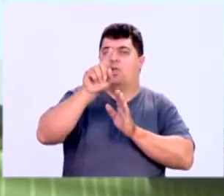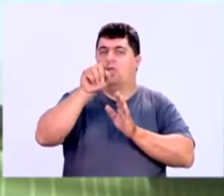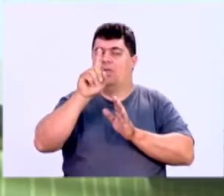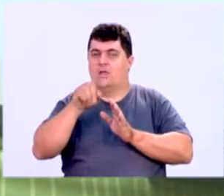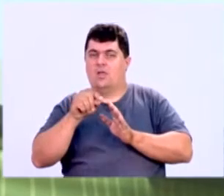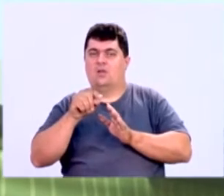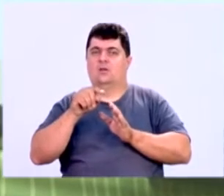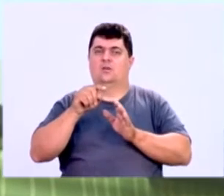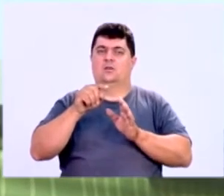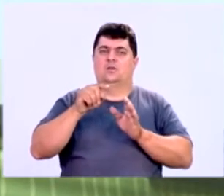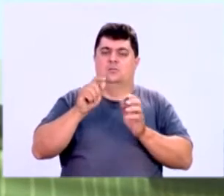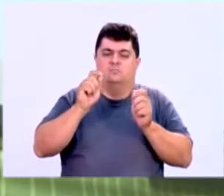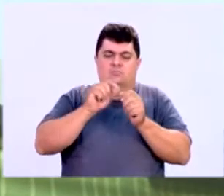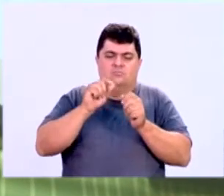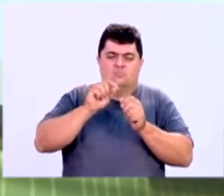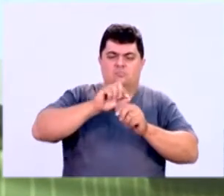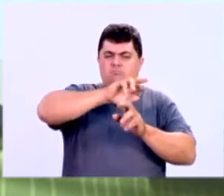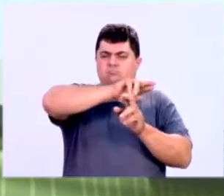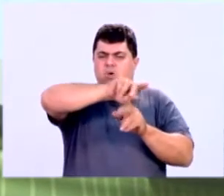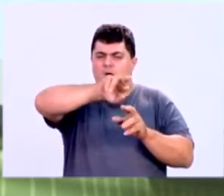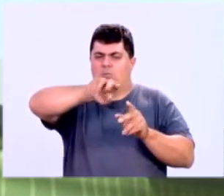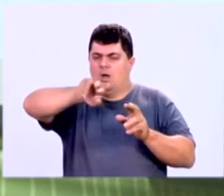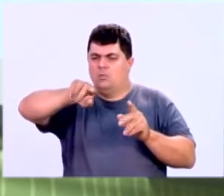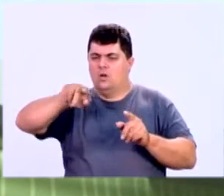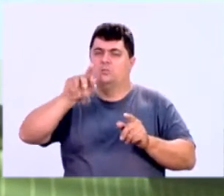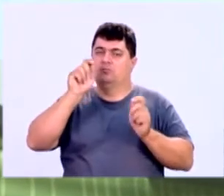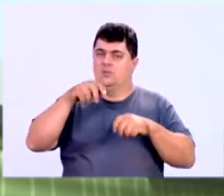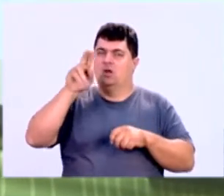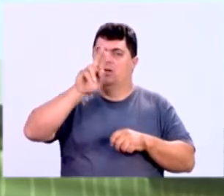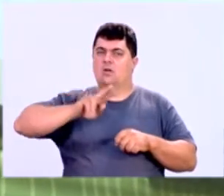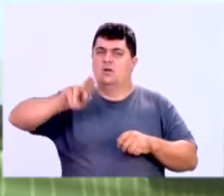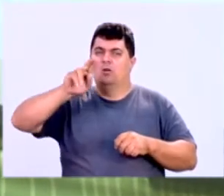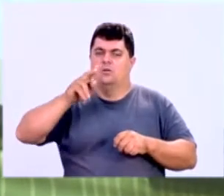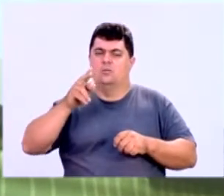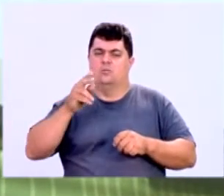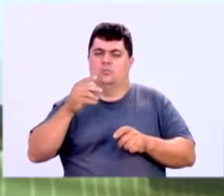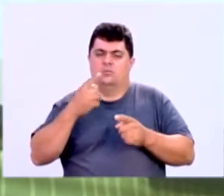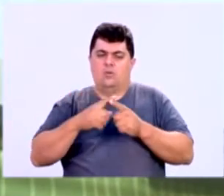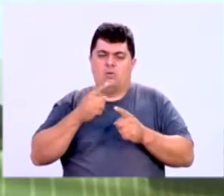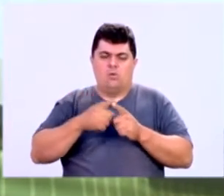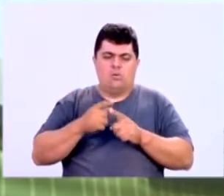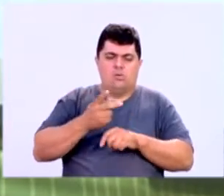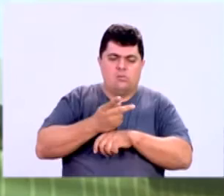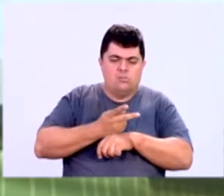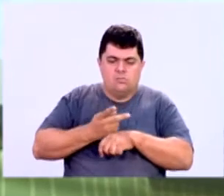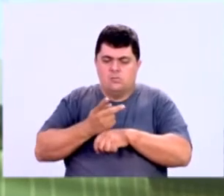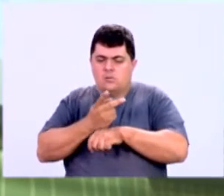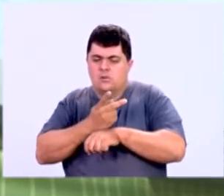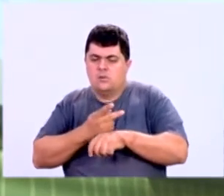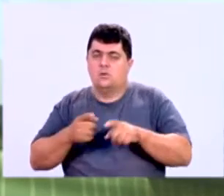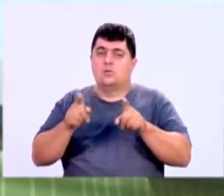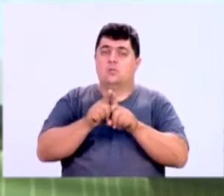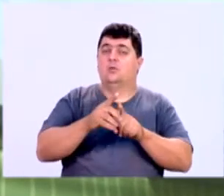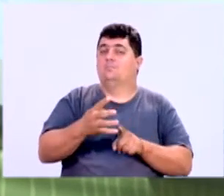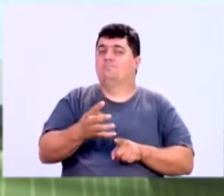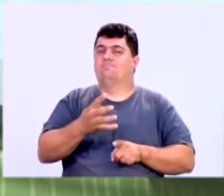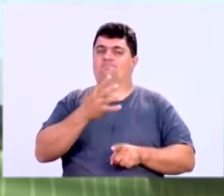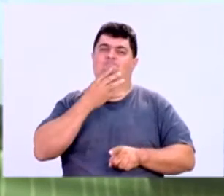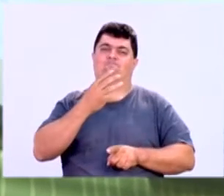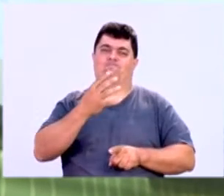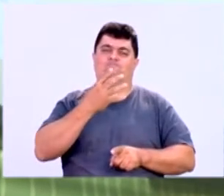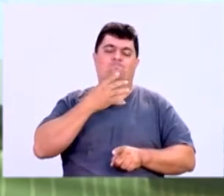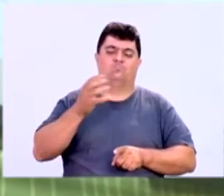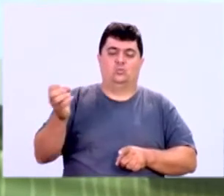ações e atividades que são utilizadas para investigar, para conhecer um